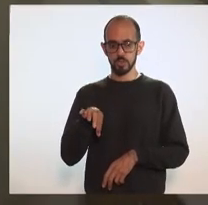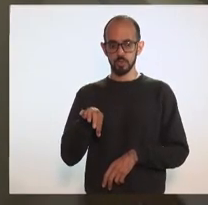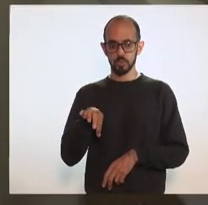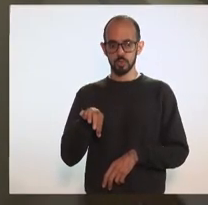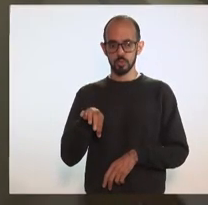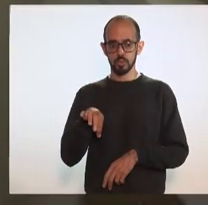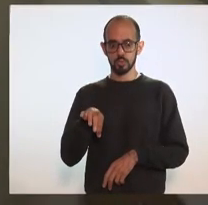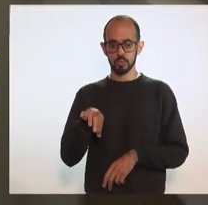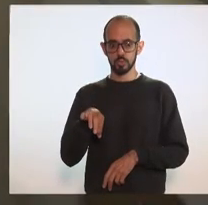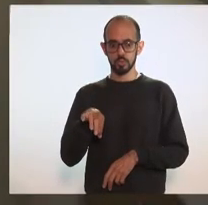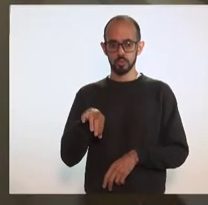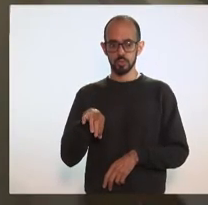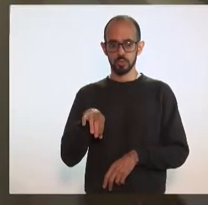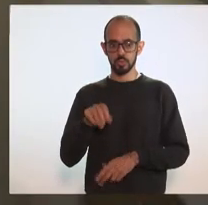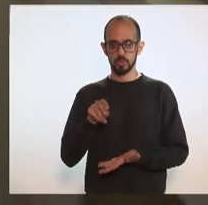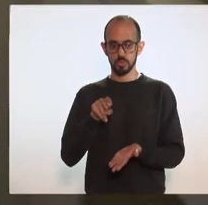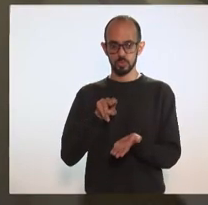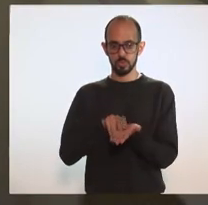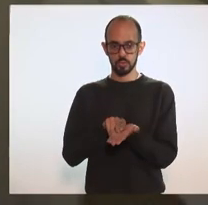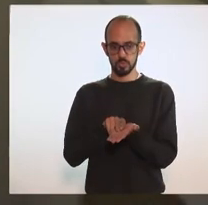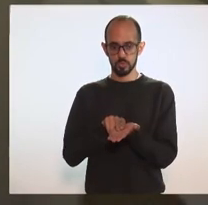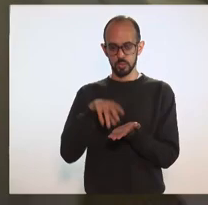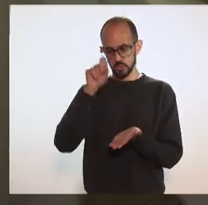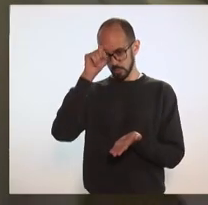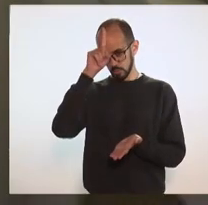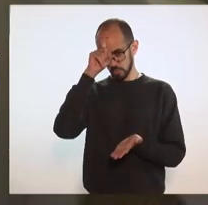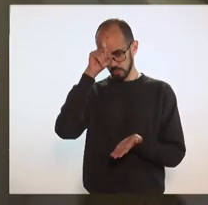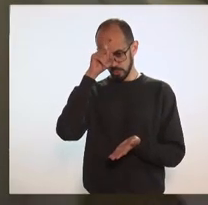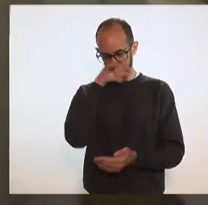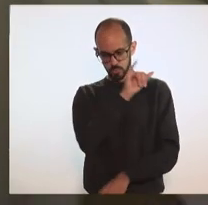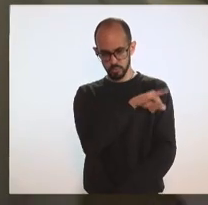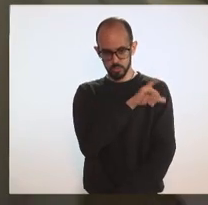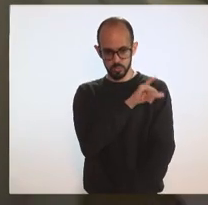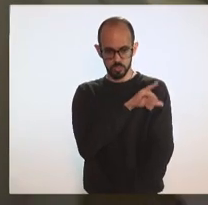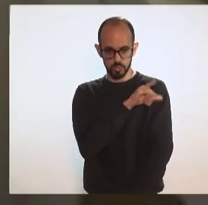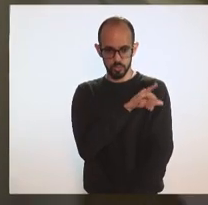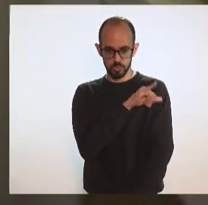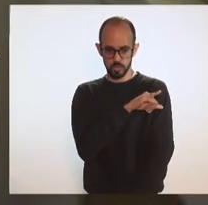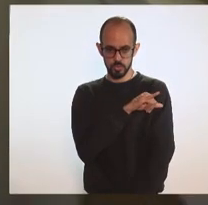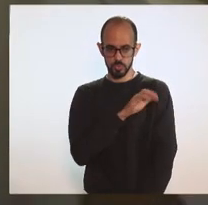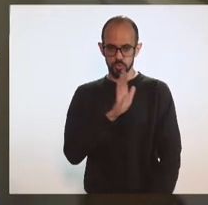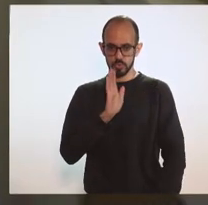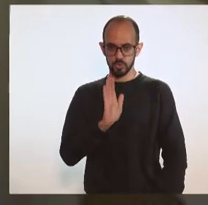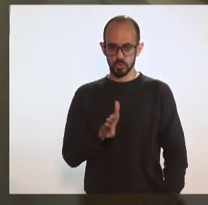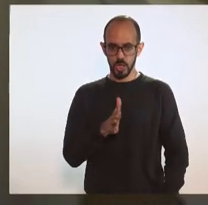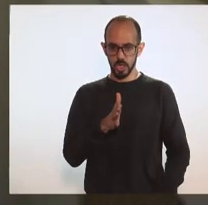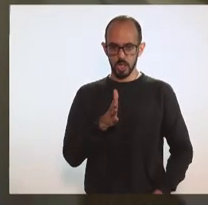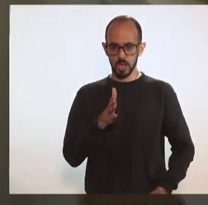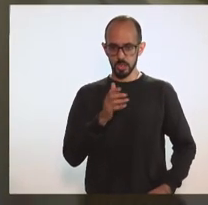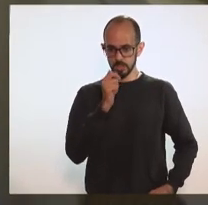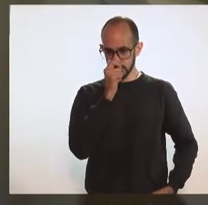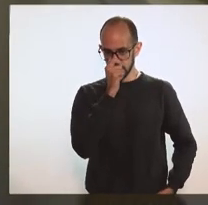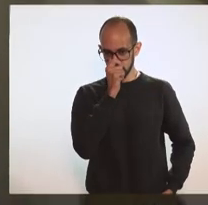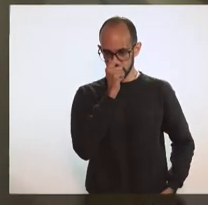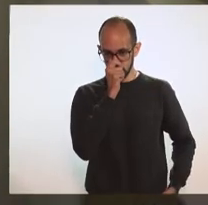dos leitores tio ter ido nos estados do Rio de Janeiro né já estariam